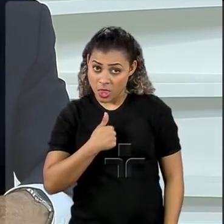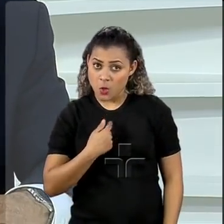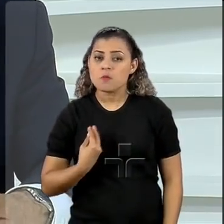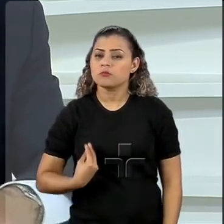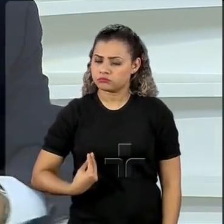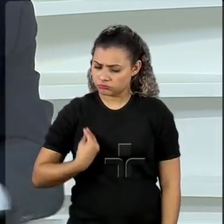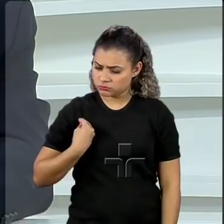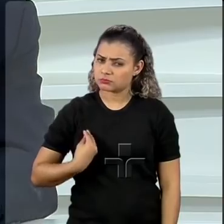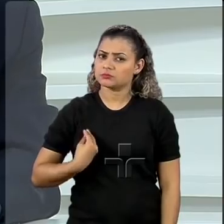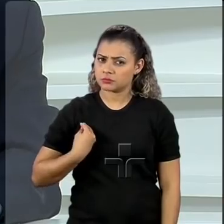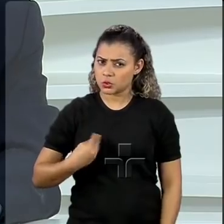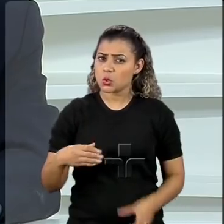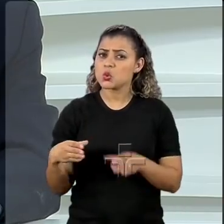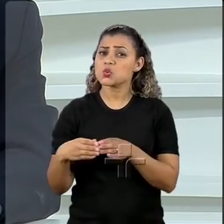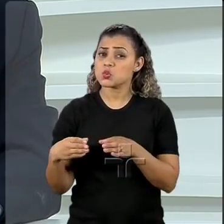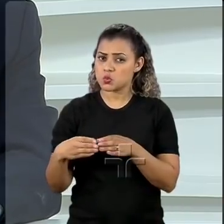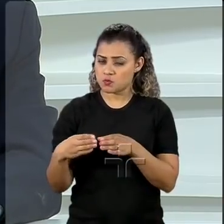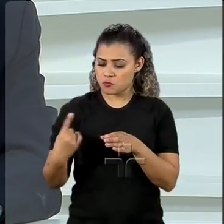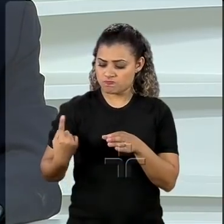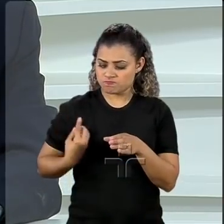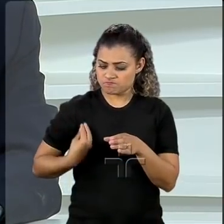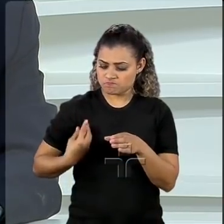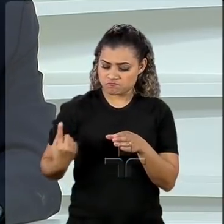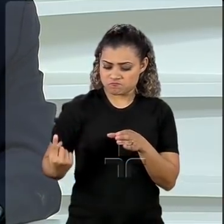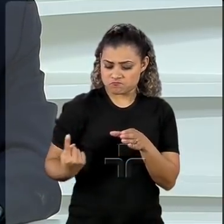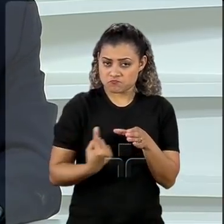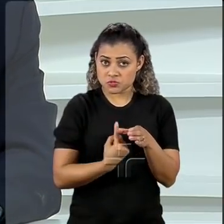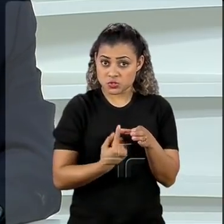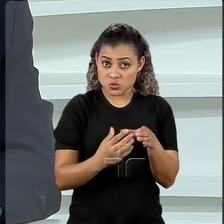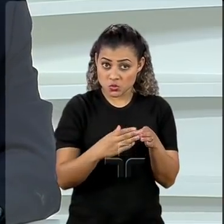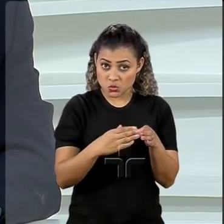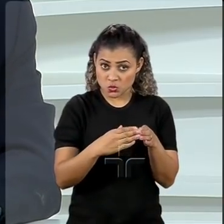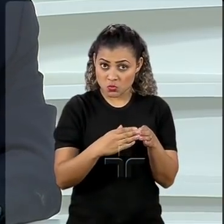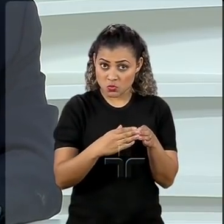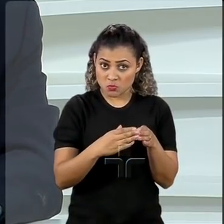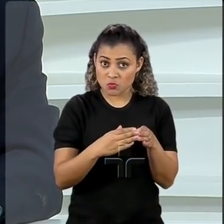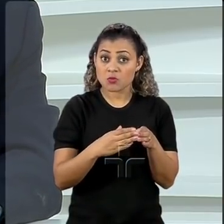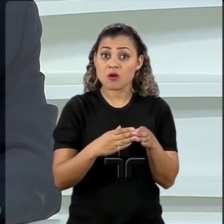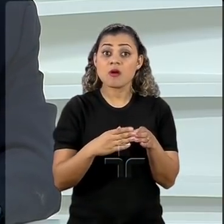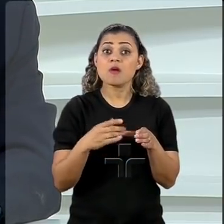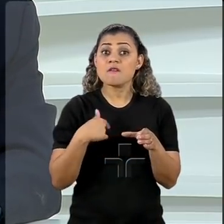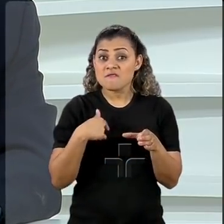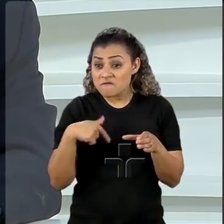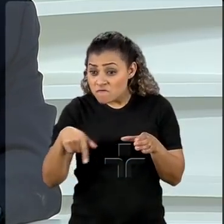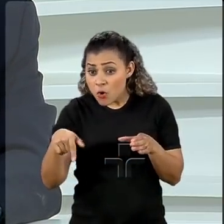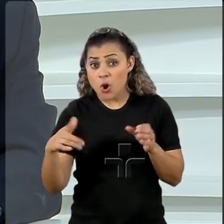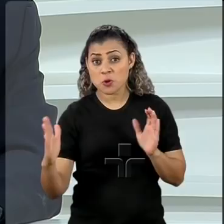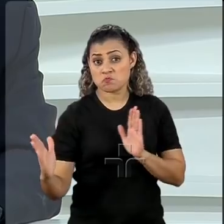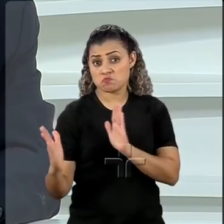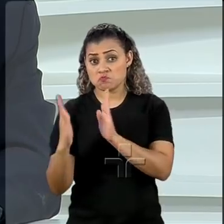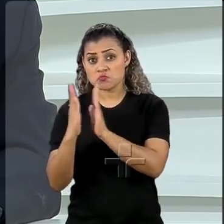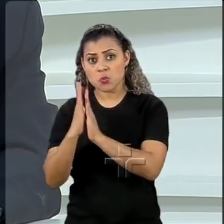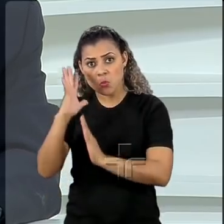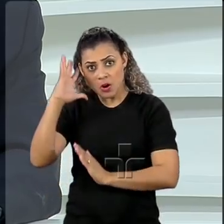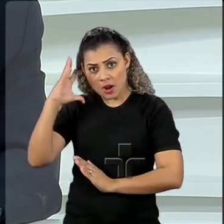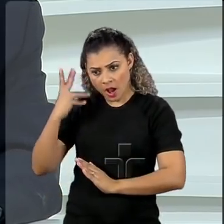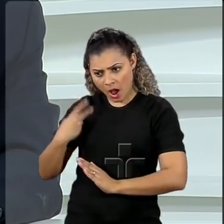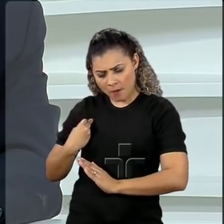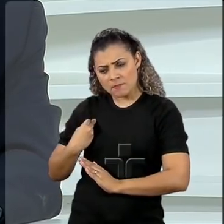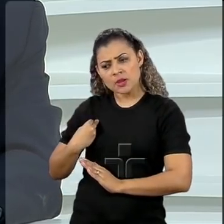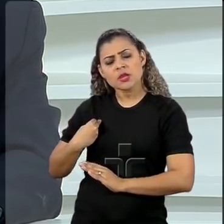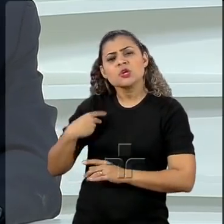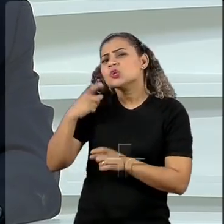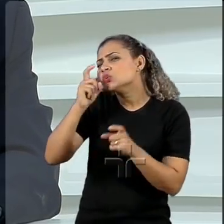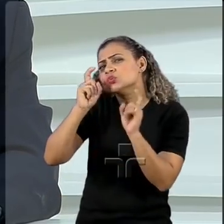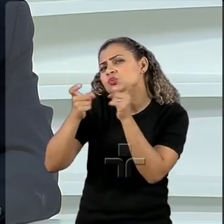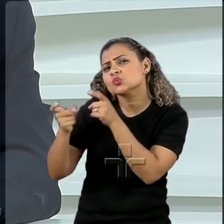participei de um grupo de pessoas que foi a presidente Carmen Lúcia para discutir a